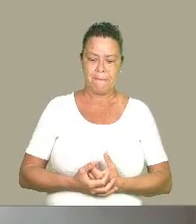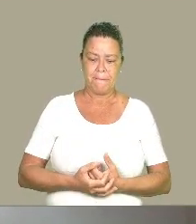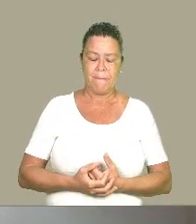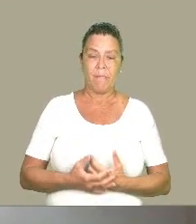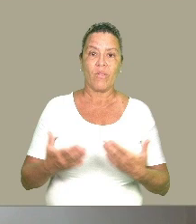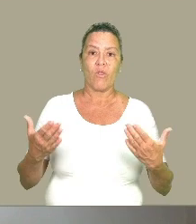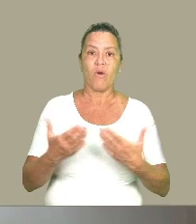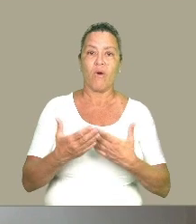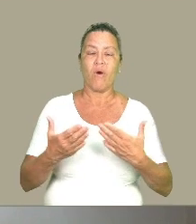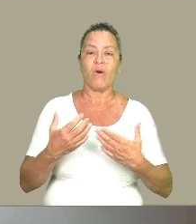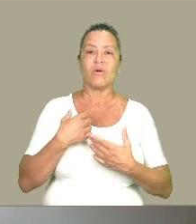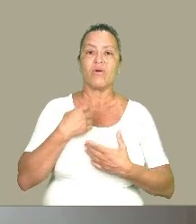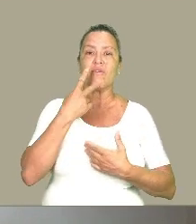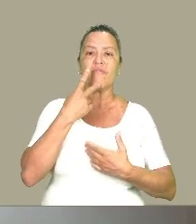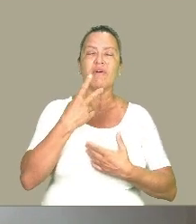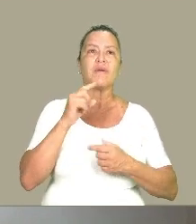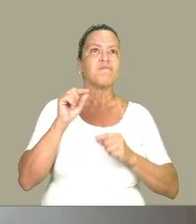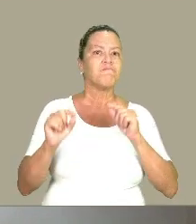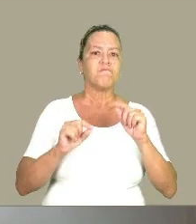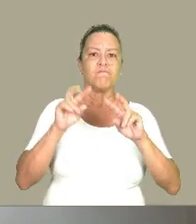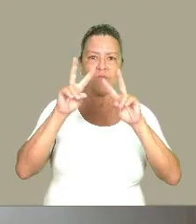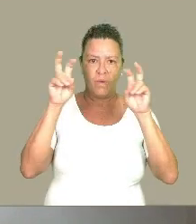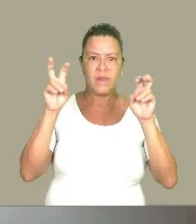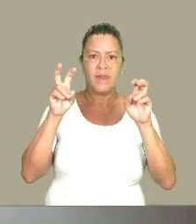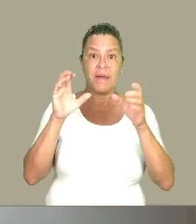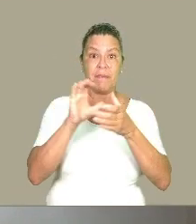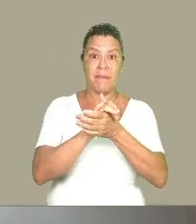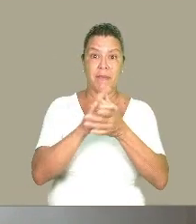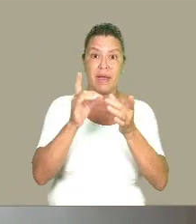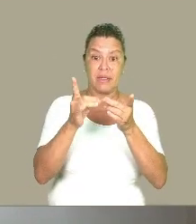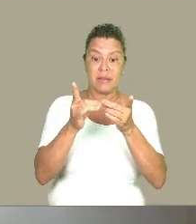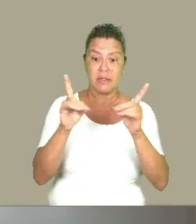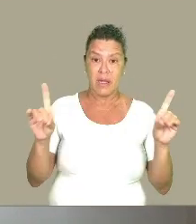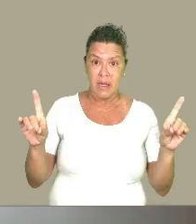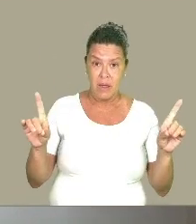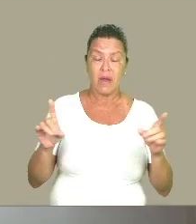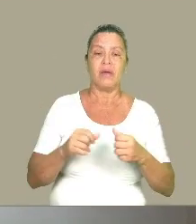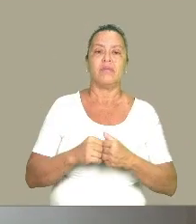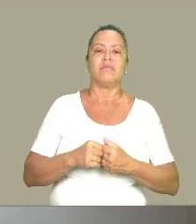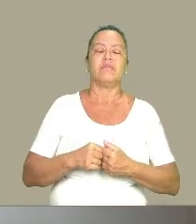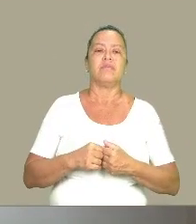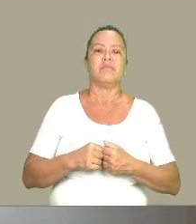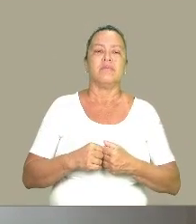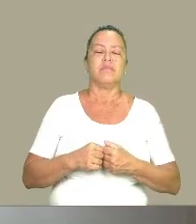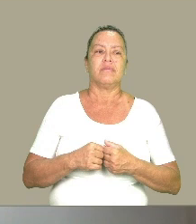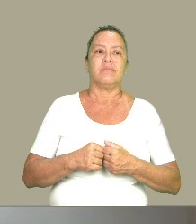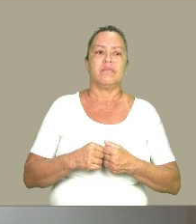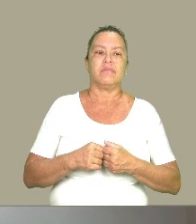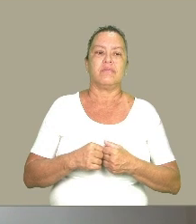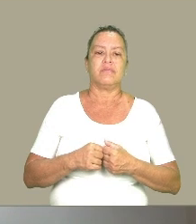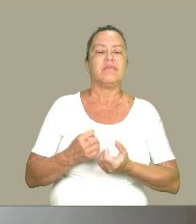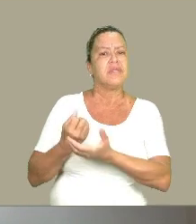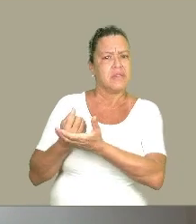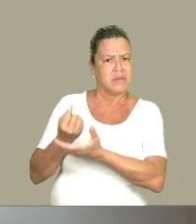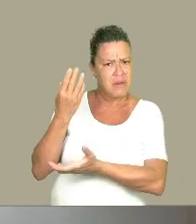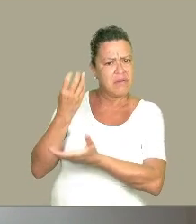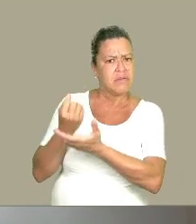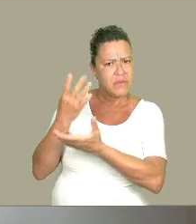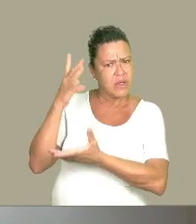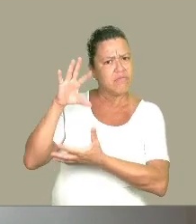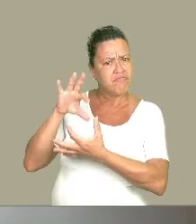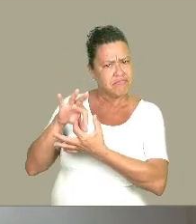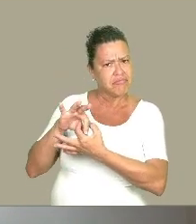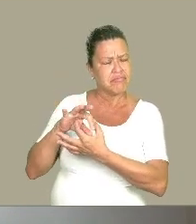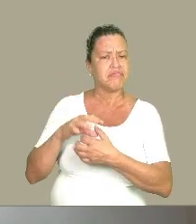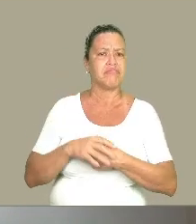vamos falar do tema da separação conjugal sob o ponto de vista da doutrina espírita, né?